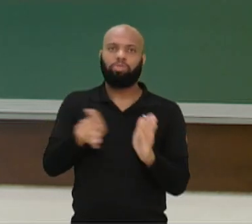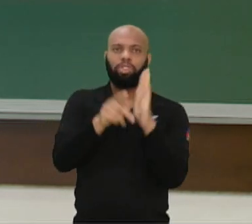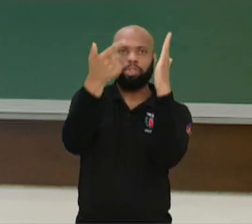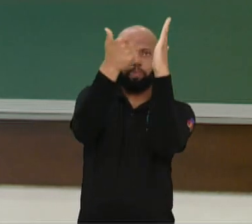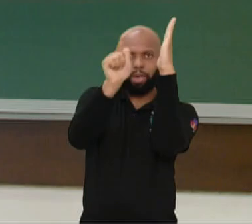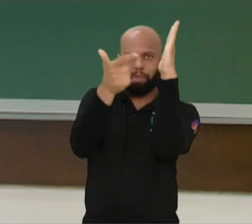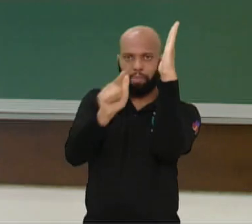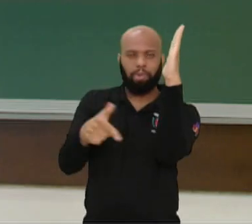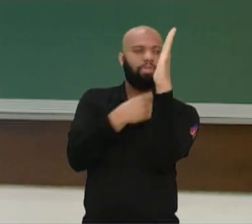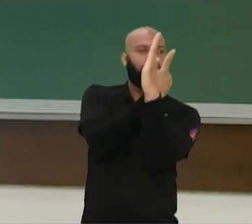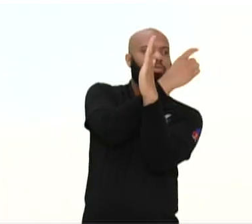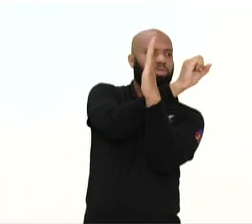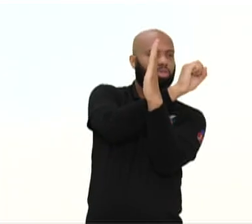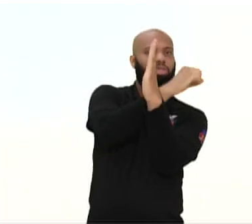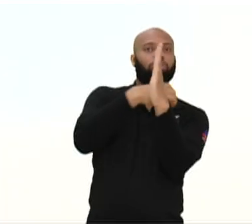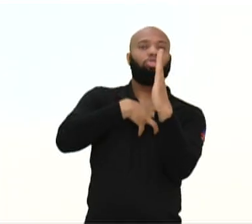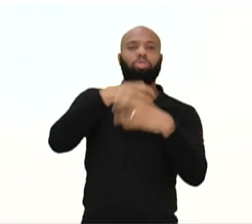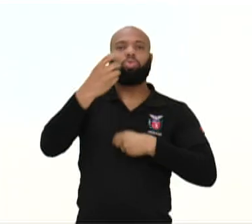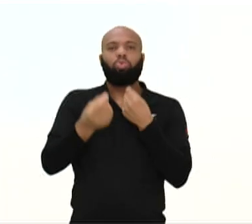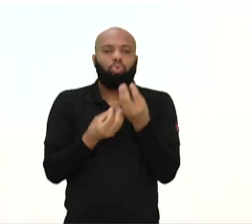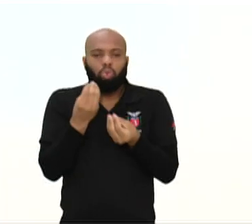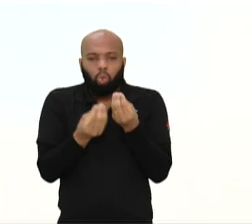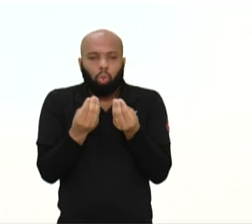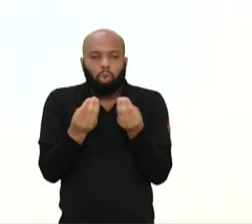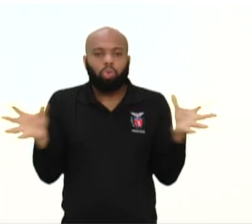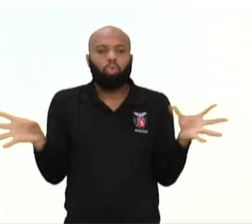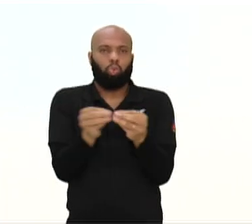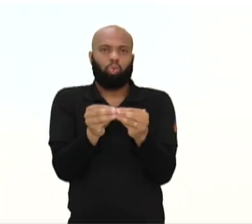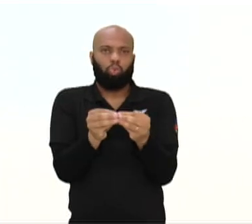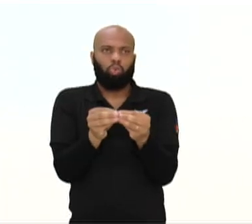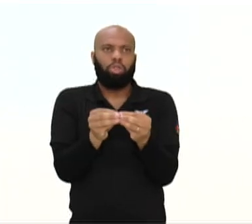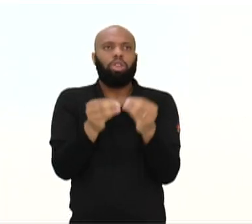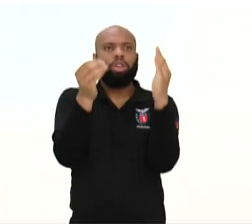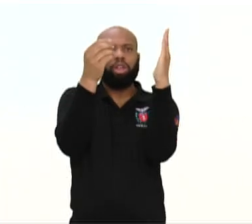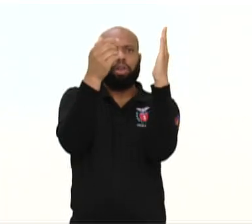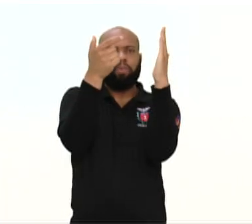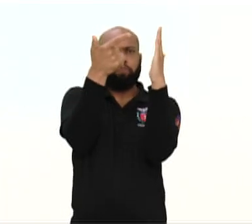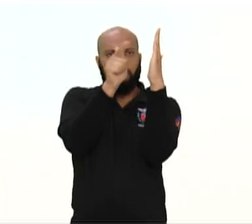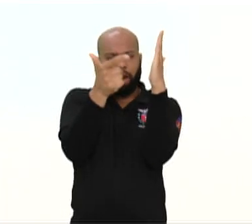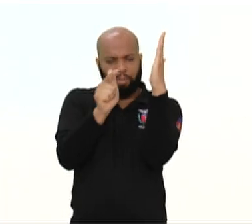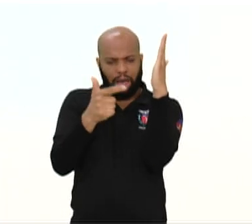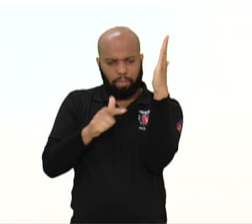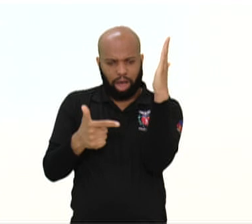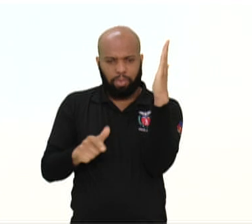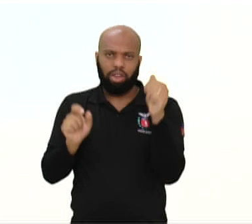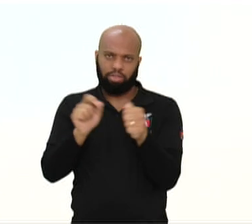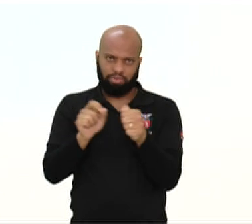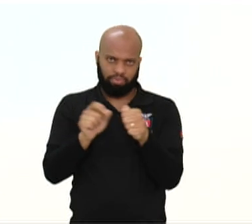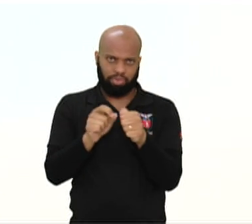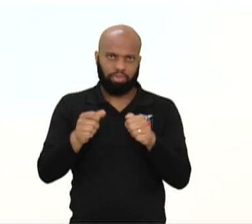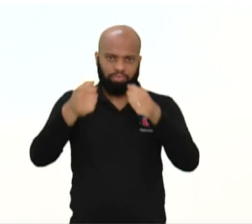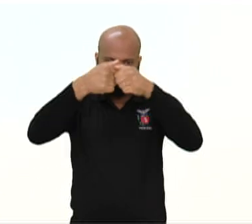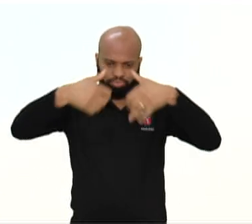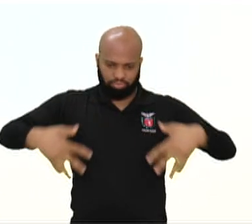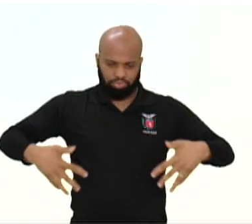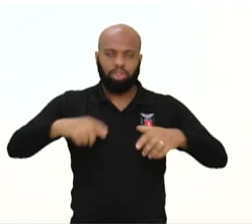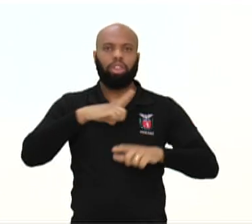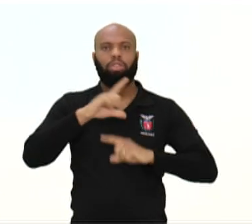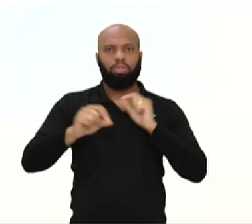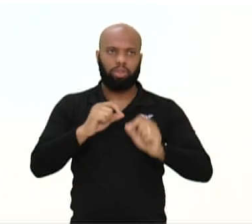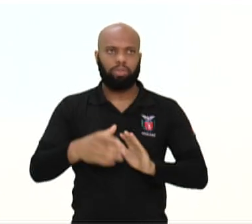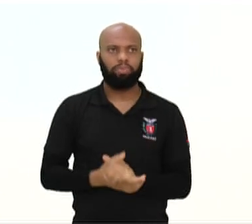o 18 para escrever na forma mais reduzida possível. Então, o 18, quando a gente fatora,